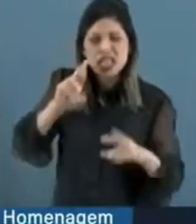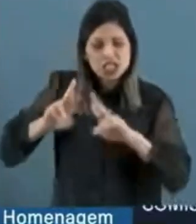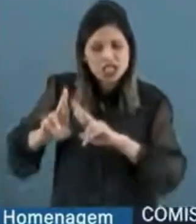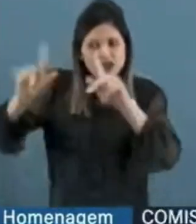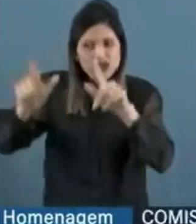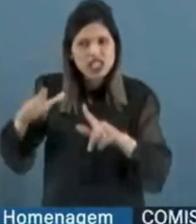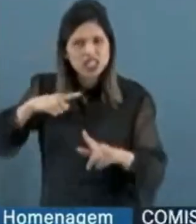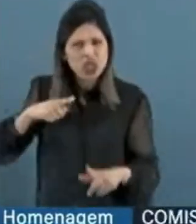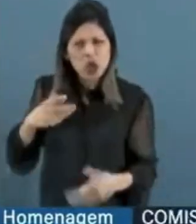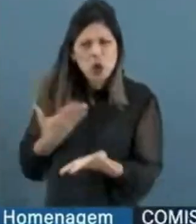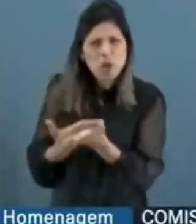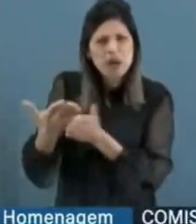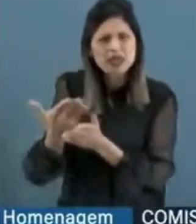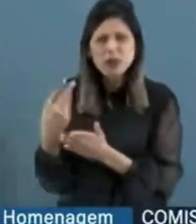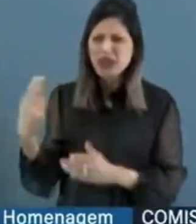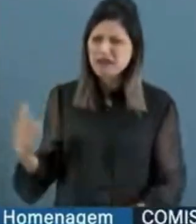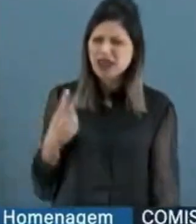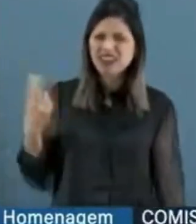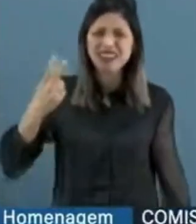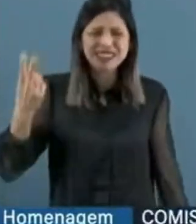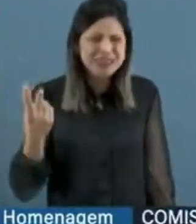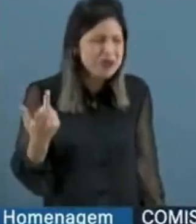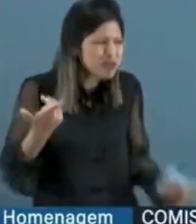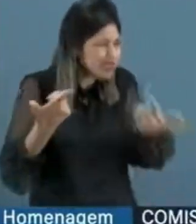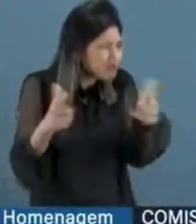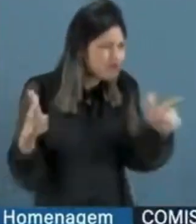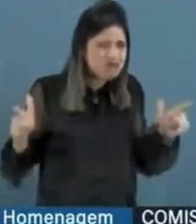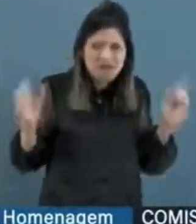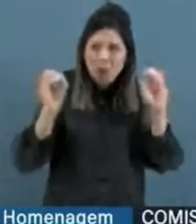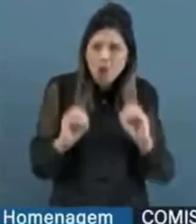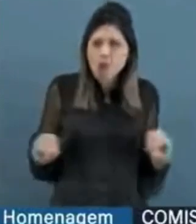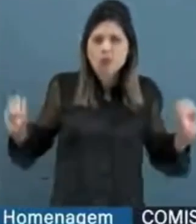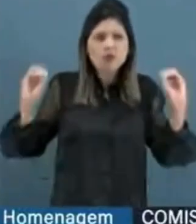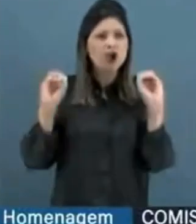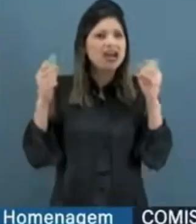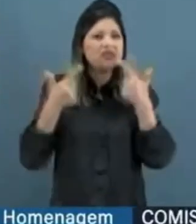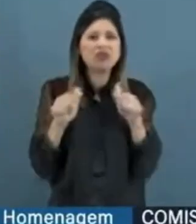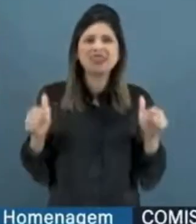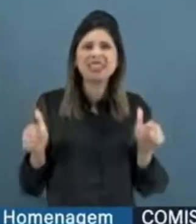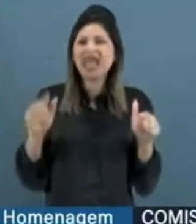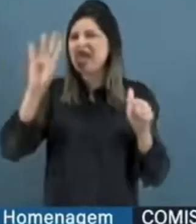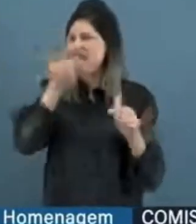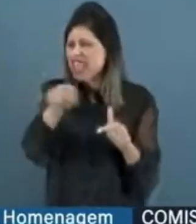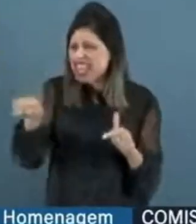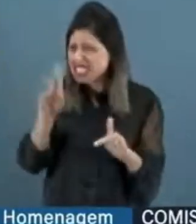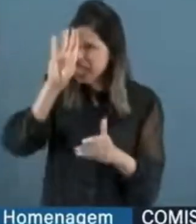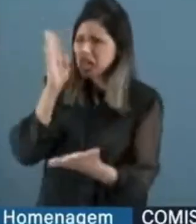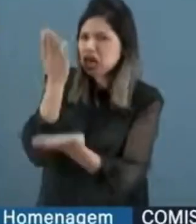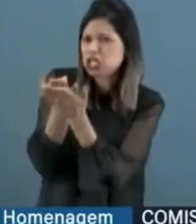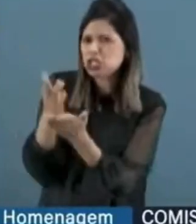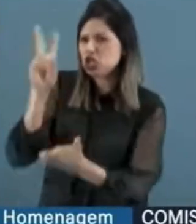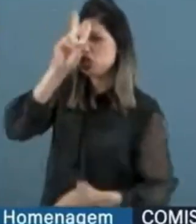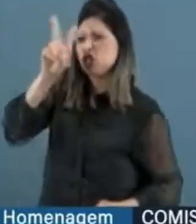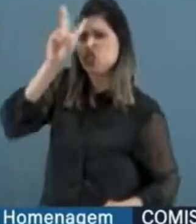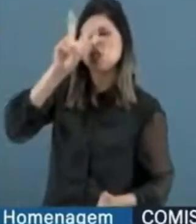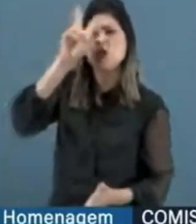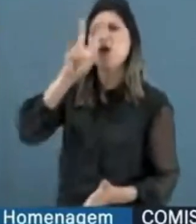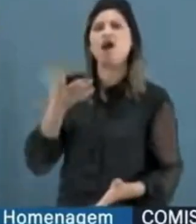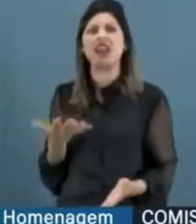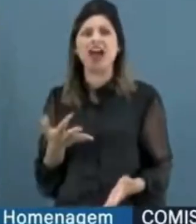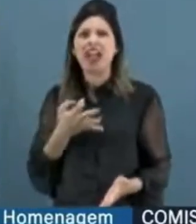apegar a valores que não têm nada a ver com a realidade. Eles acreditam em histórias, acreditam em versões,